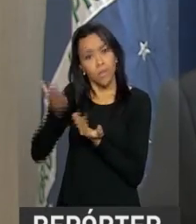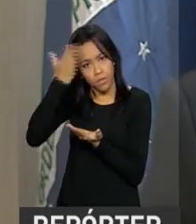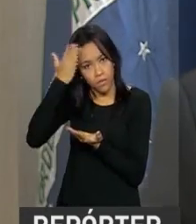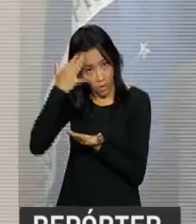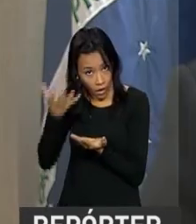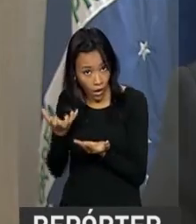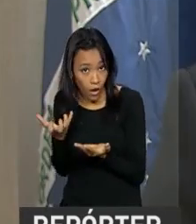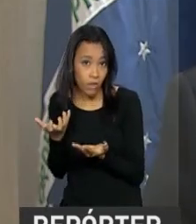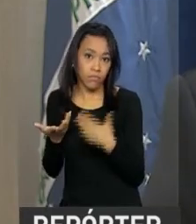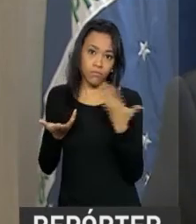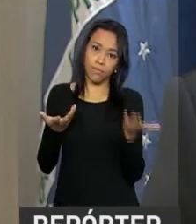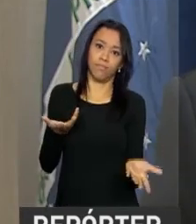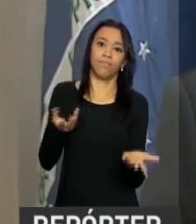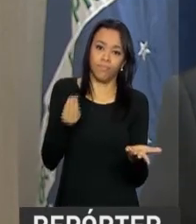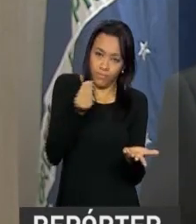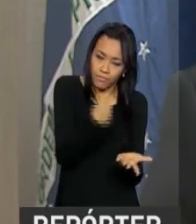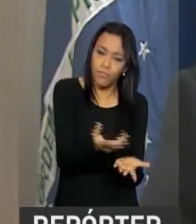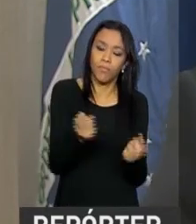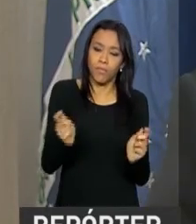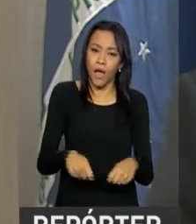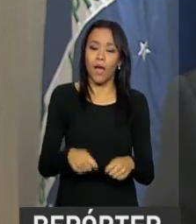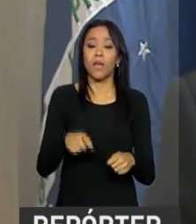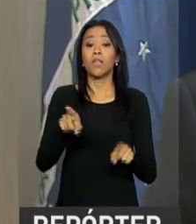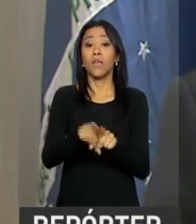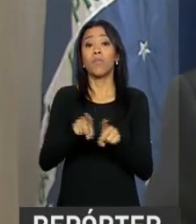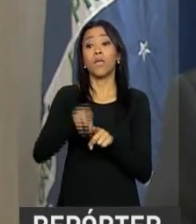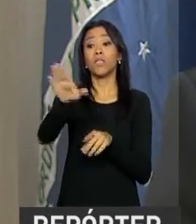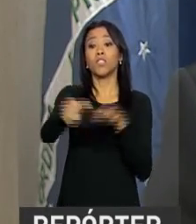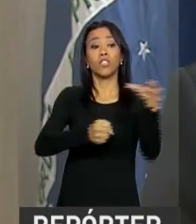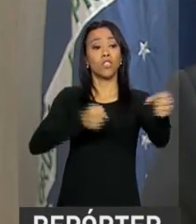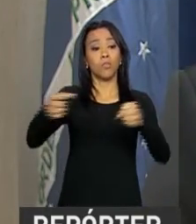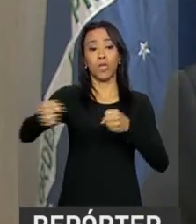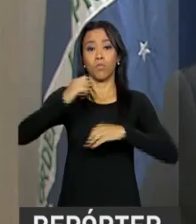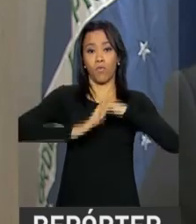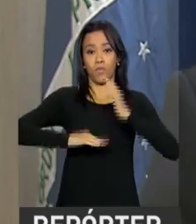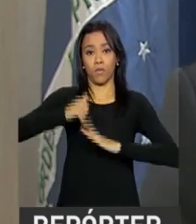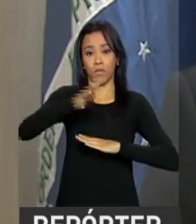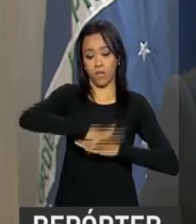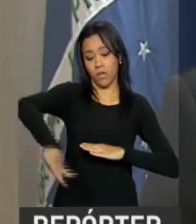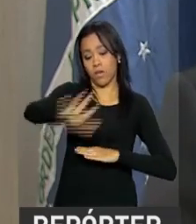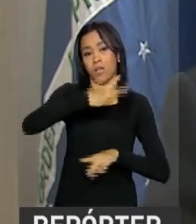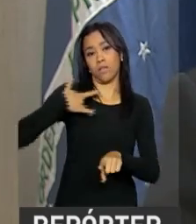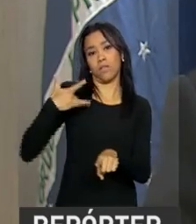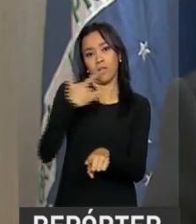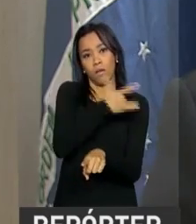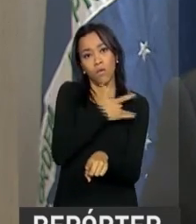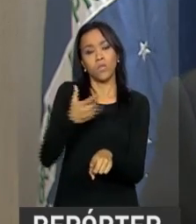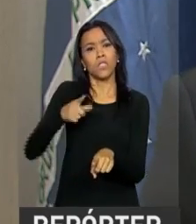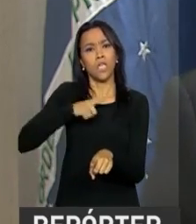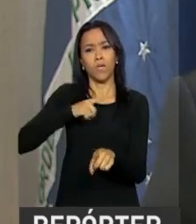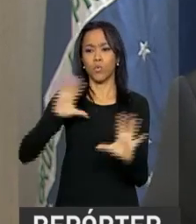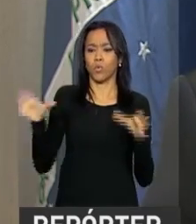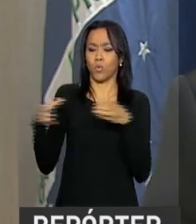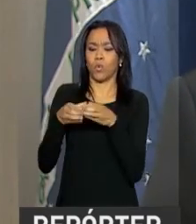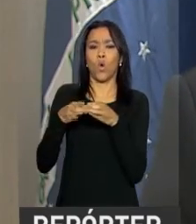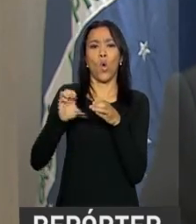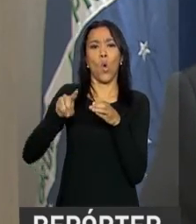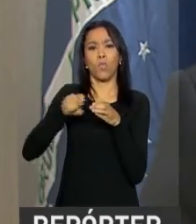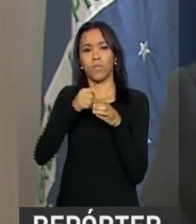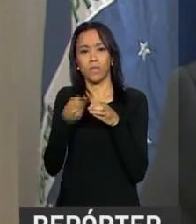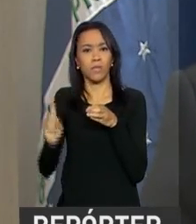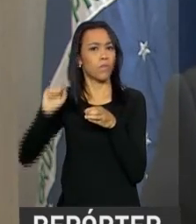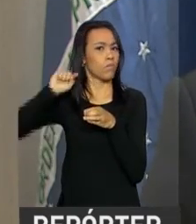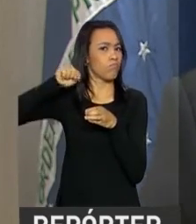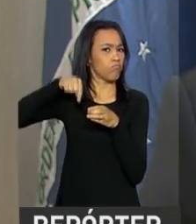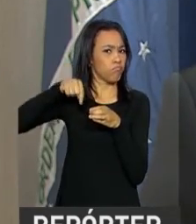doação nós também estamos enfocando o profissional de saúde para que ele também nós temos as comissões dentro de cada hospital por